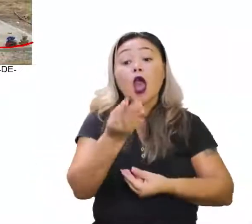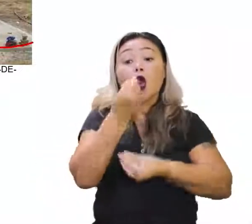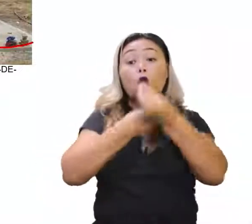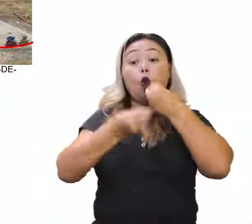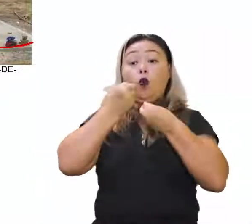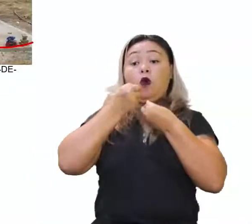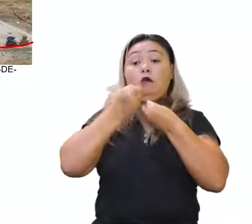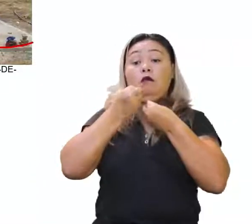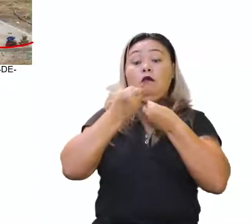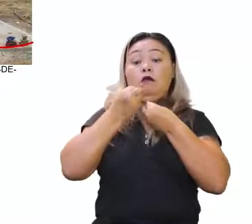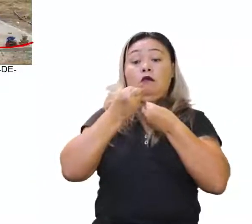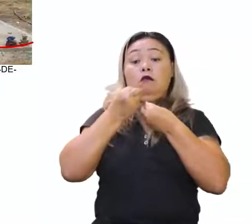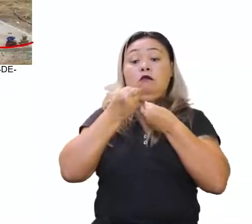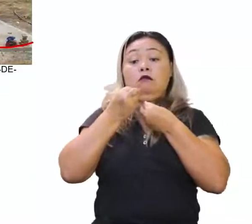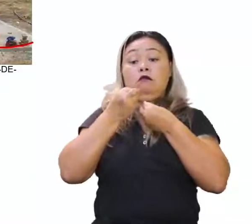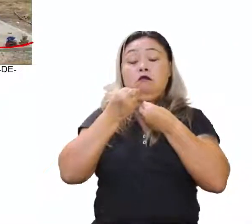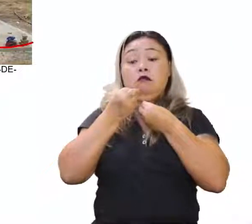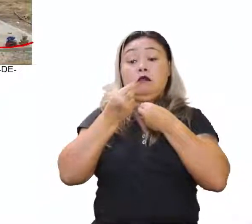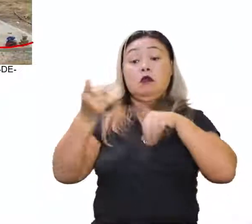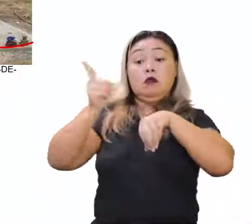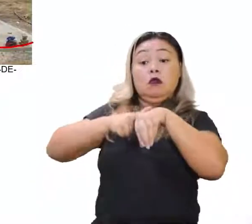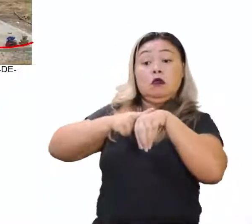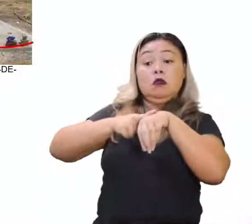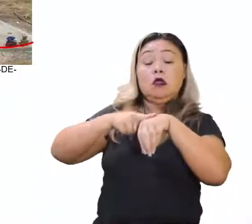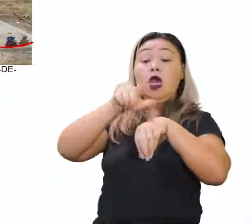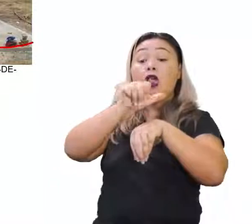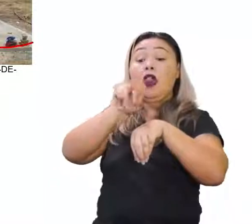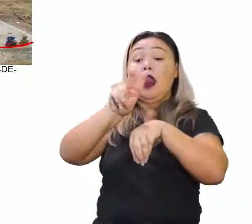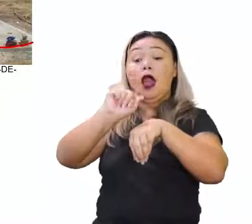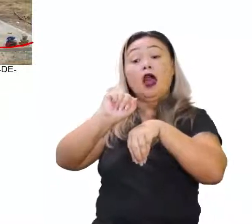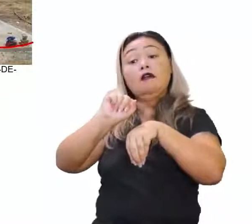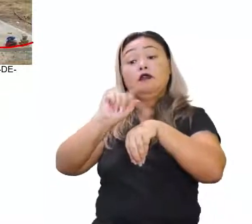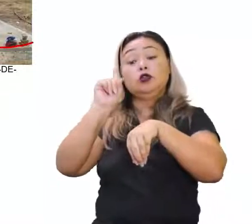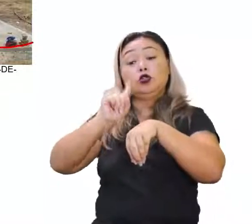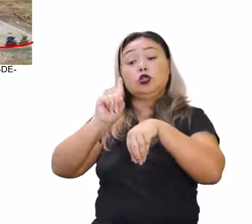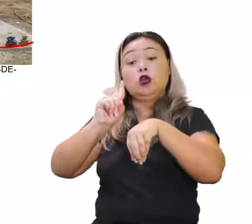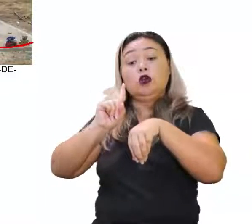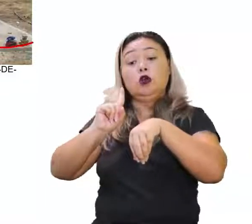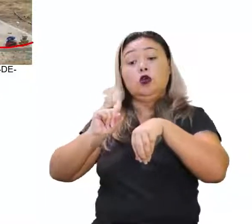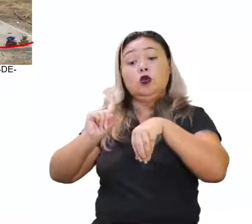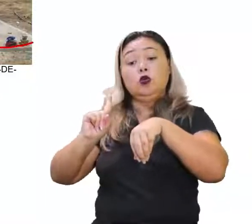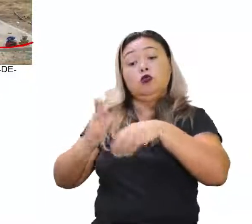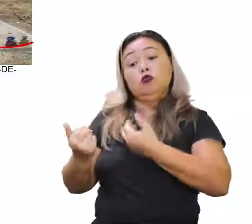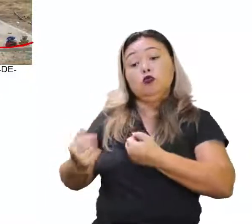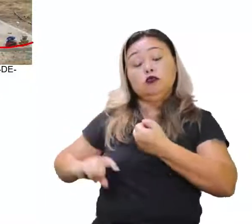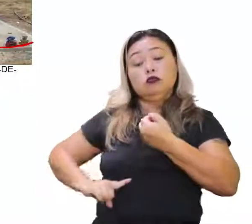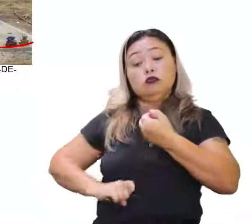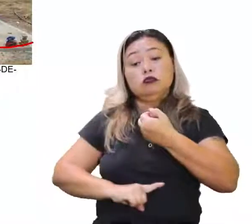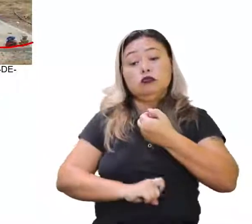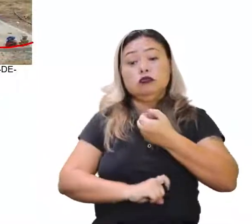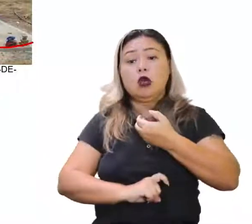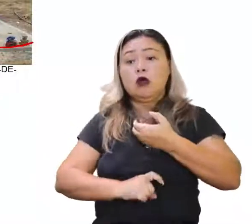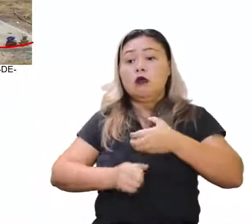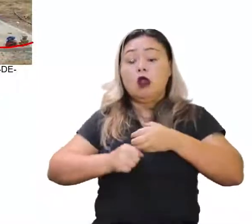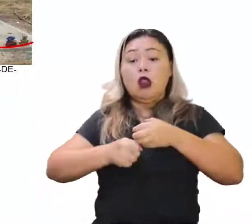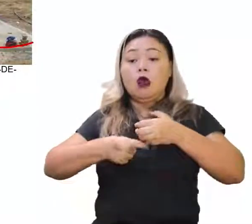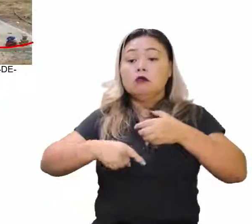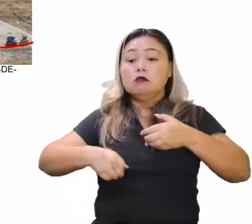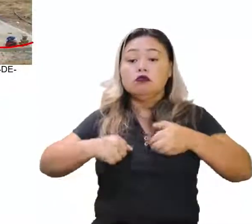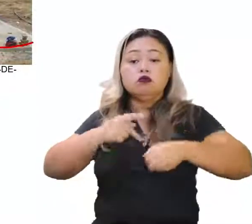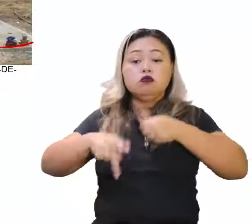ingere, se contamina com larvas adultas ou jovens, vai aumentar o